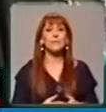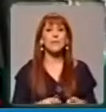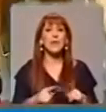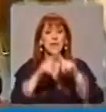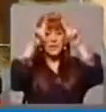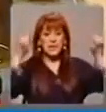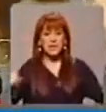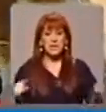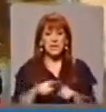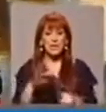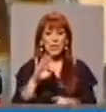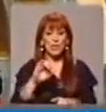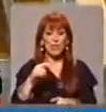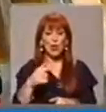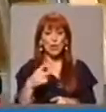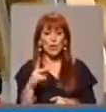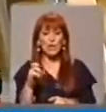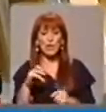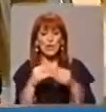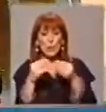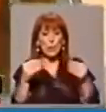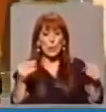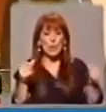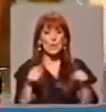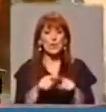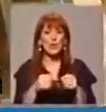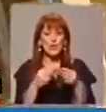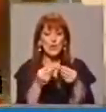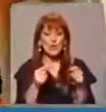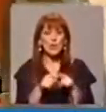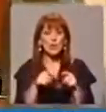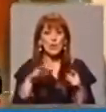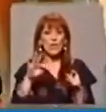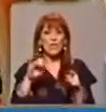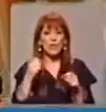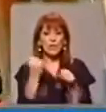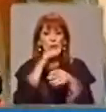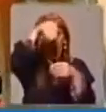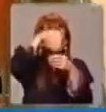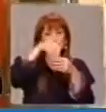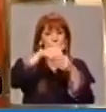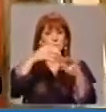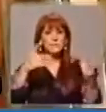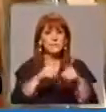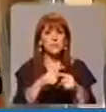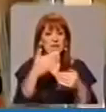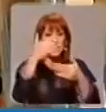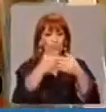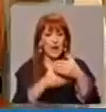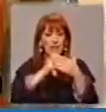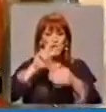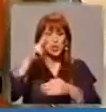painéis fotovoltaicos de filme fino, em que nós temos um material fotoativo incorporado entre duas placas de